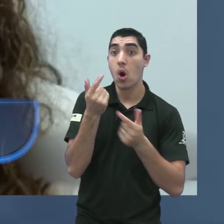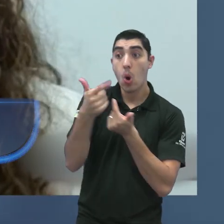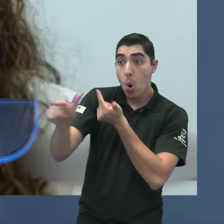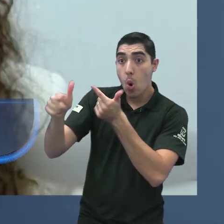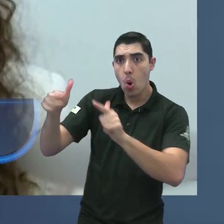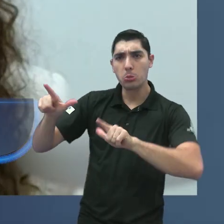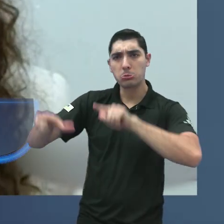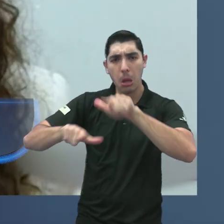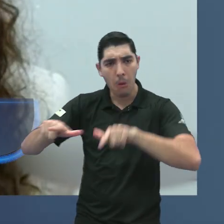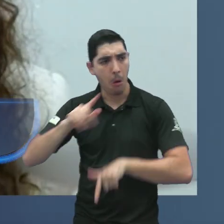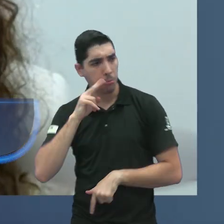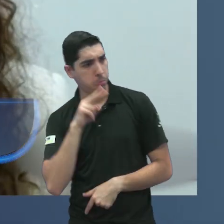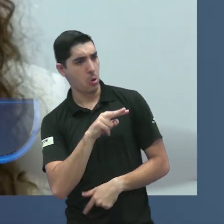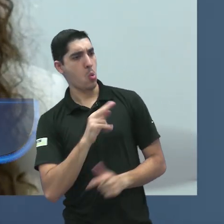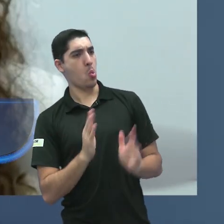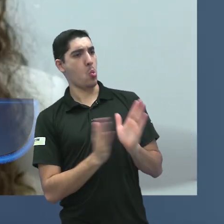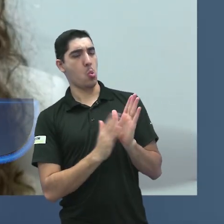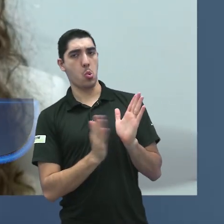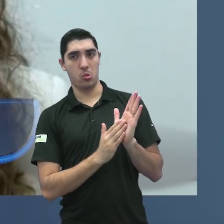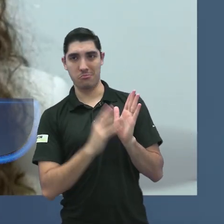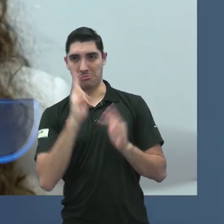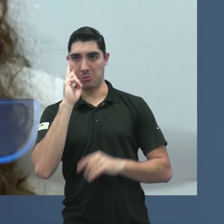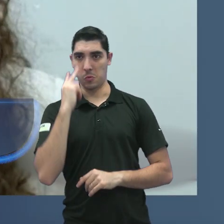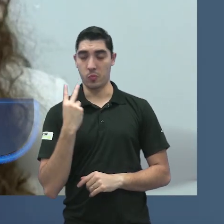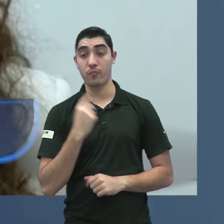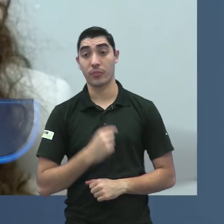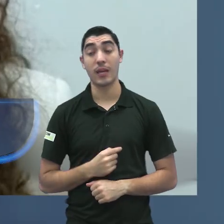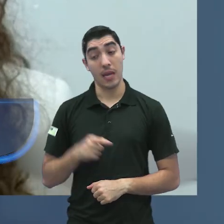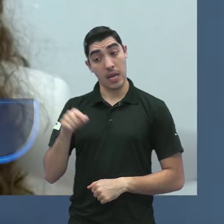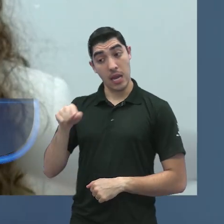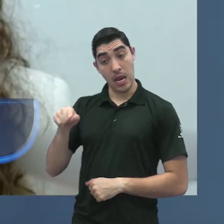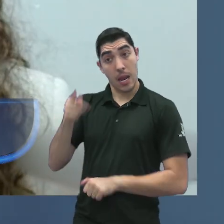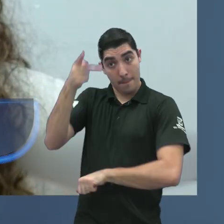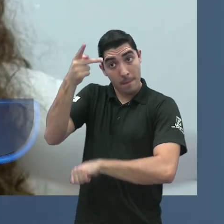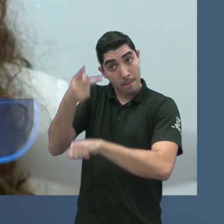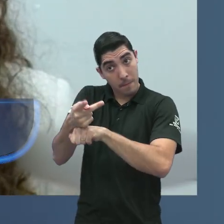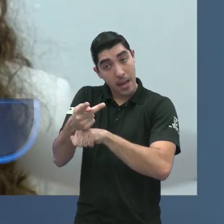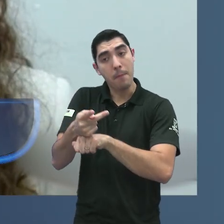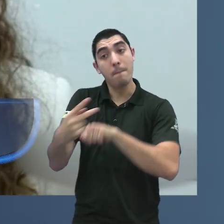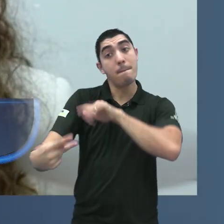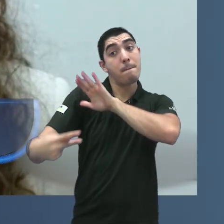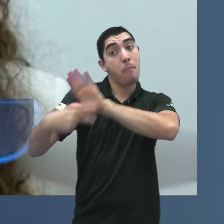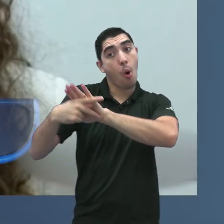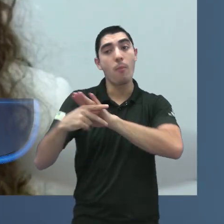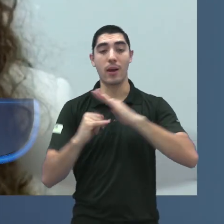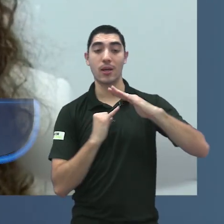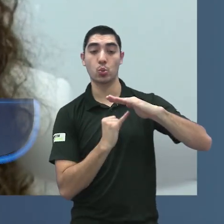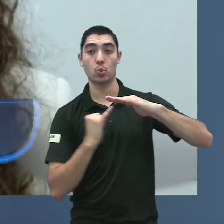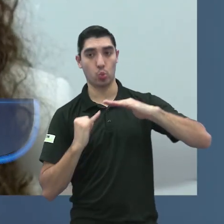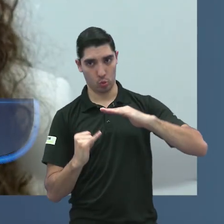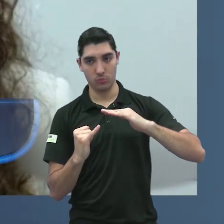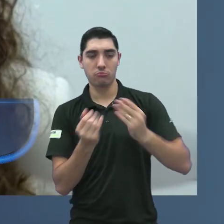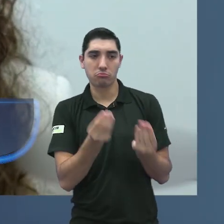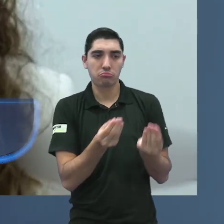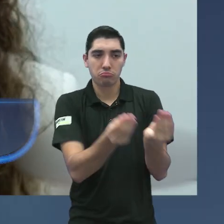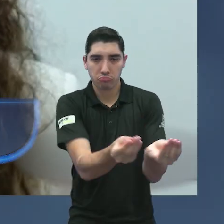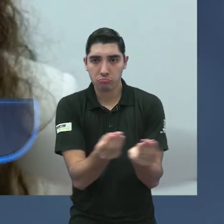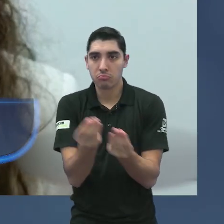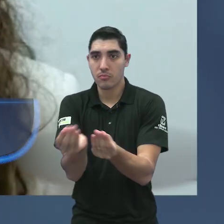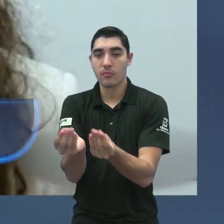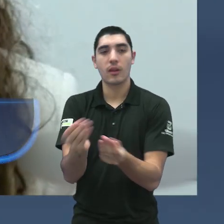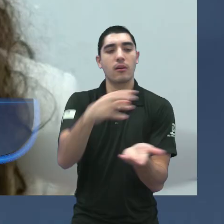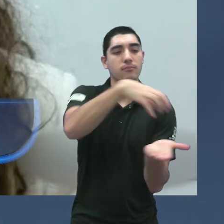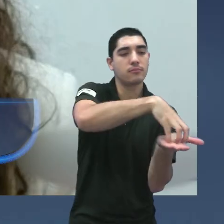do conhecimento. Uma das faixas é um prêmio institucional. Então, ele premia as ICTs, as instituições de ciência